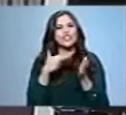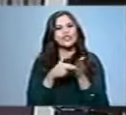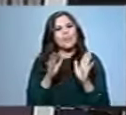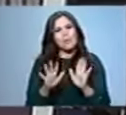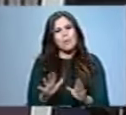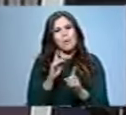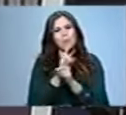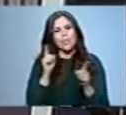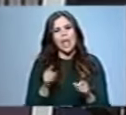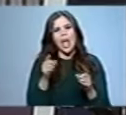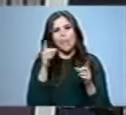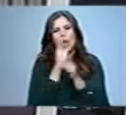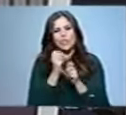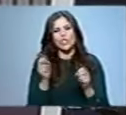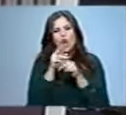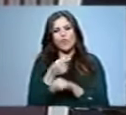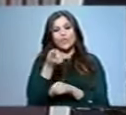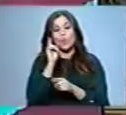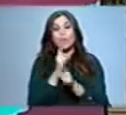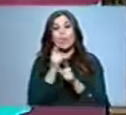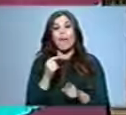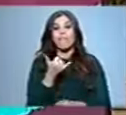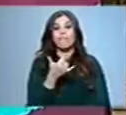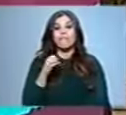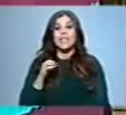Esperem, que não é novidade. 20 mil euros já aconteceu.